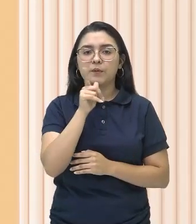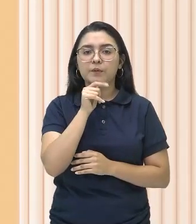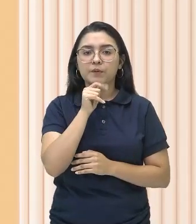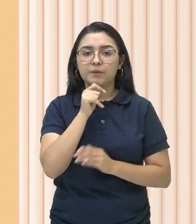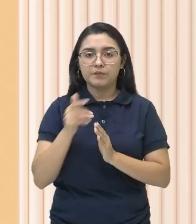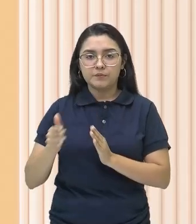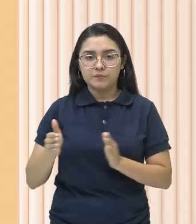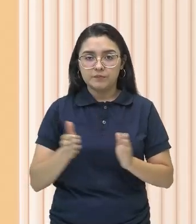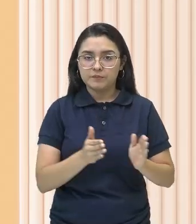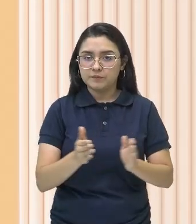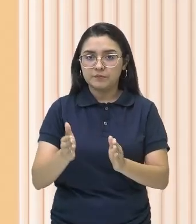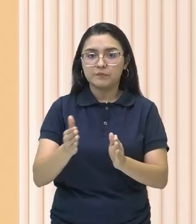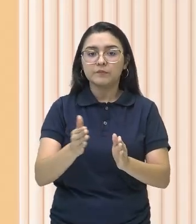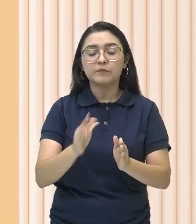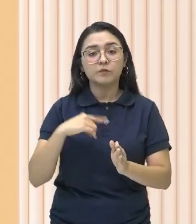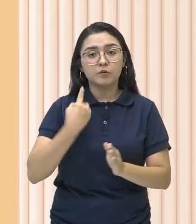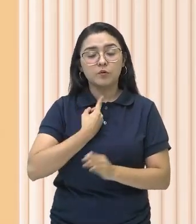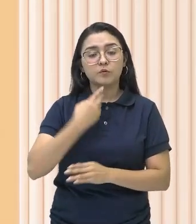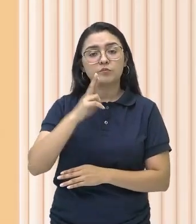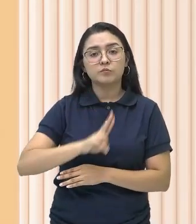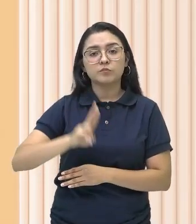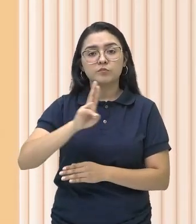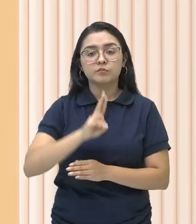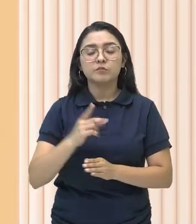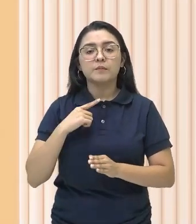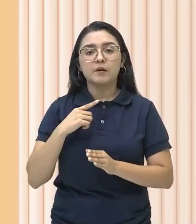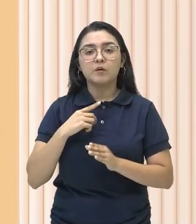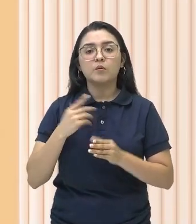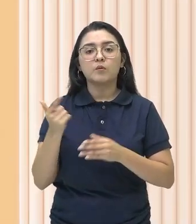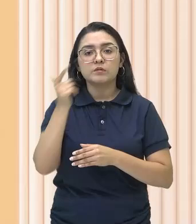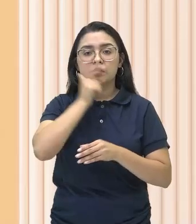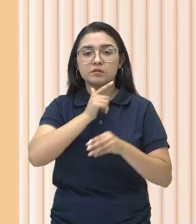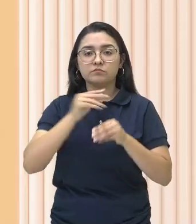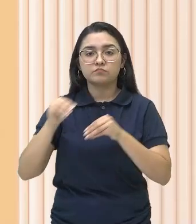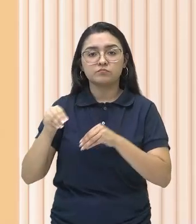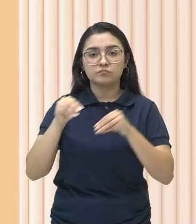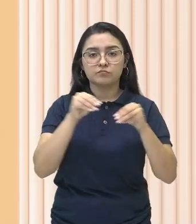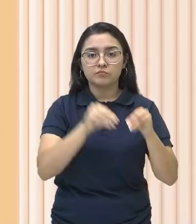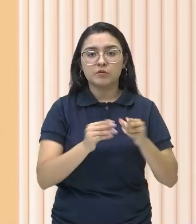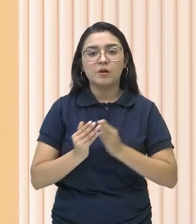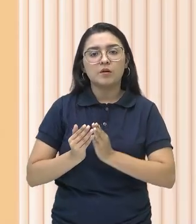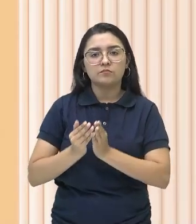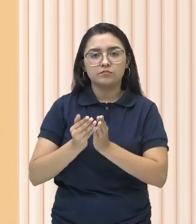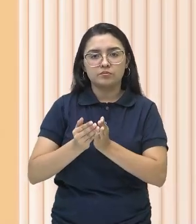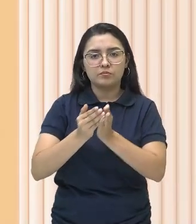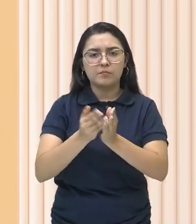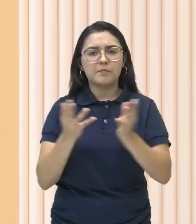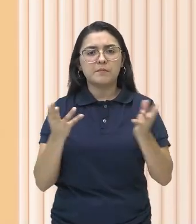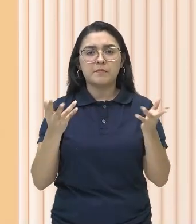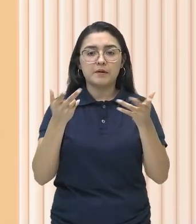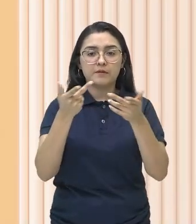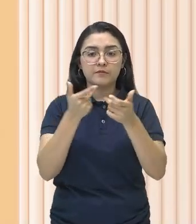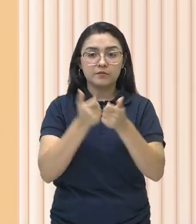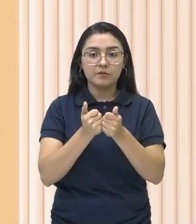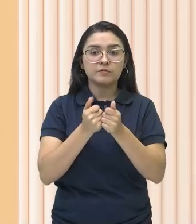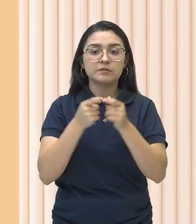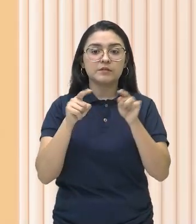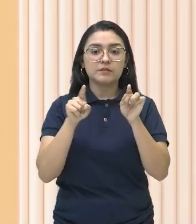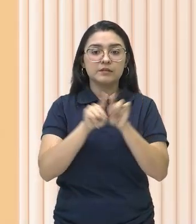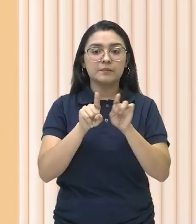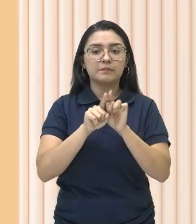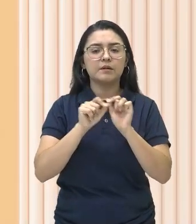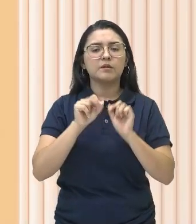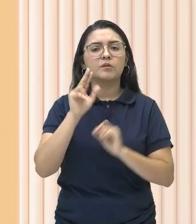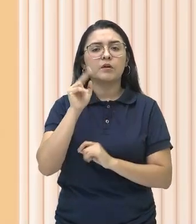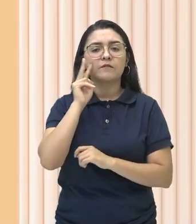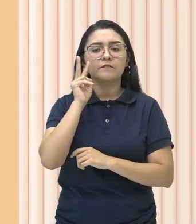nossas estradas e que nos levam a lugares assim maravilhosos e muitas vezes nunca